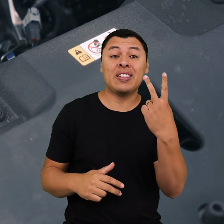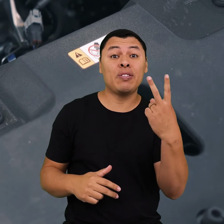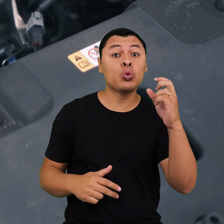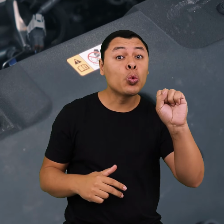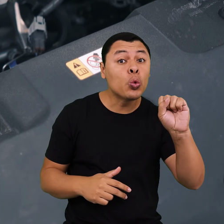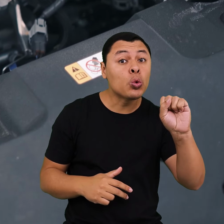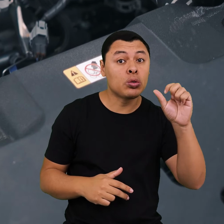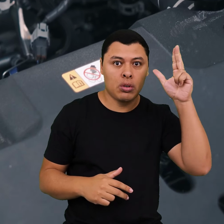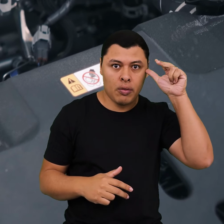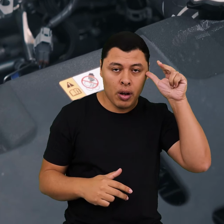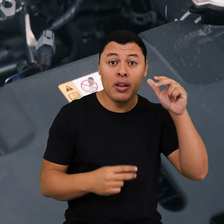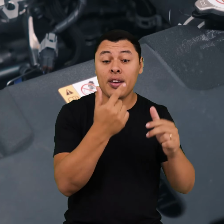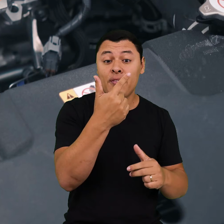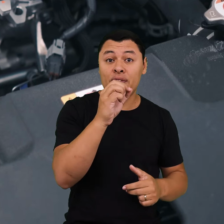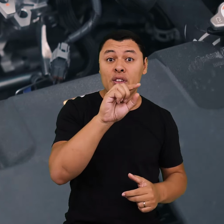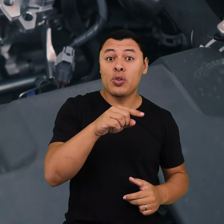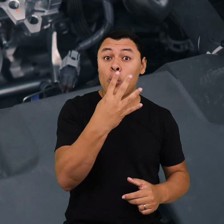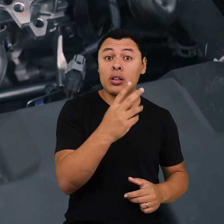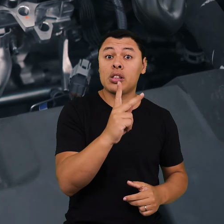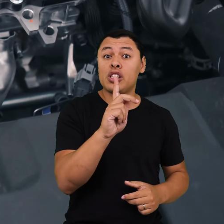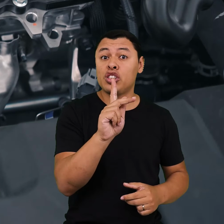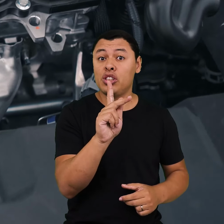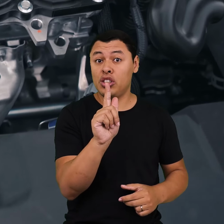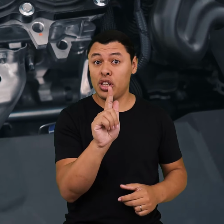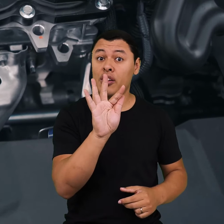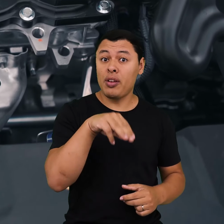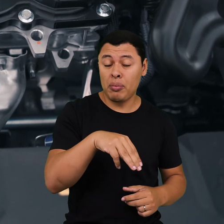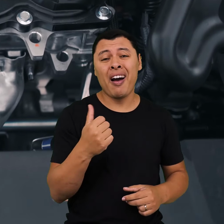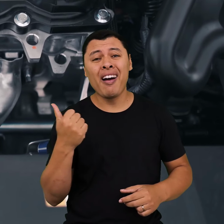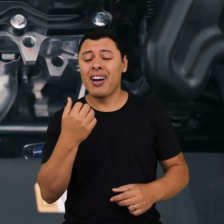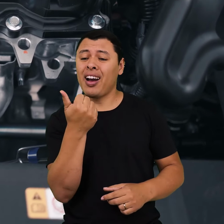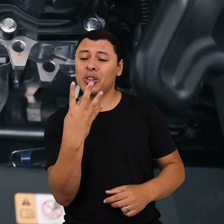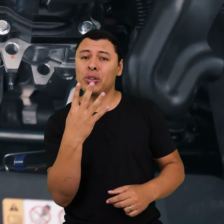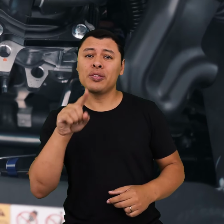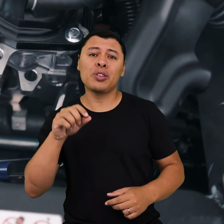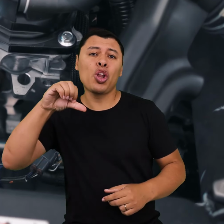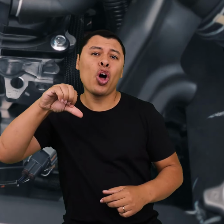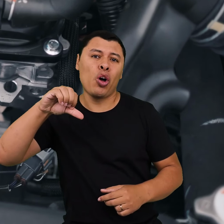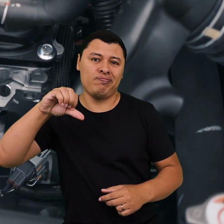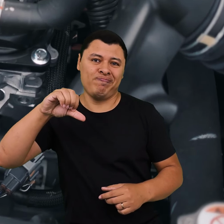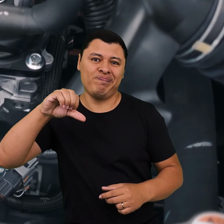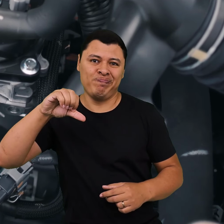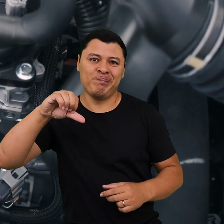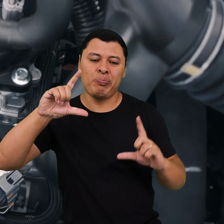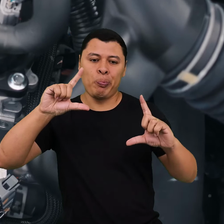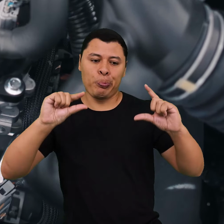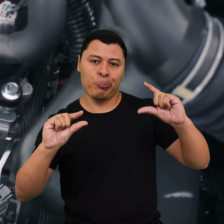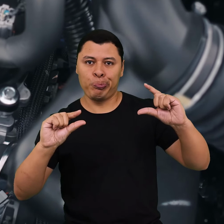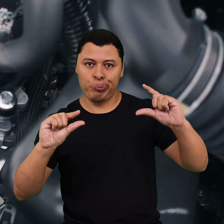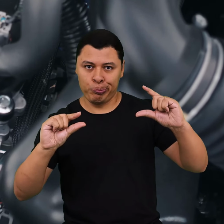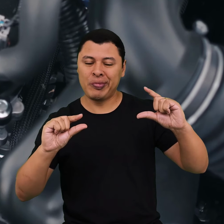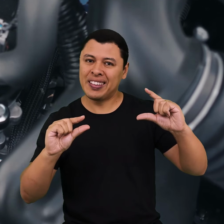128 cavalos e 20,4 kgfm de torque. Aqui a gente tem 14,9, então dá uma diferença de 25% mais ou menos, que é uma